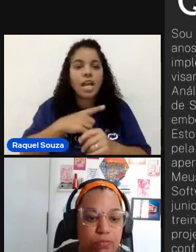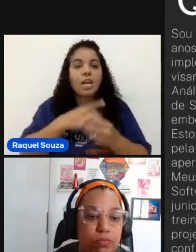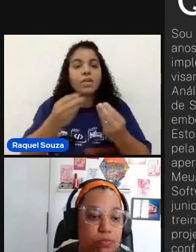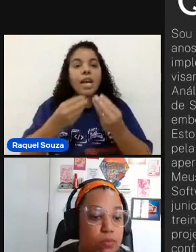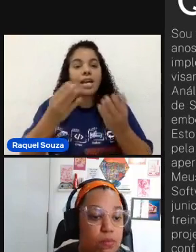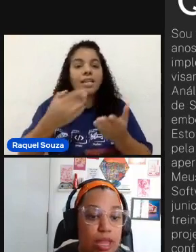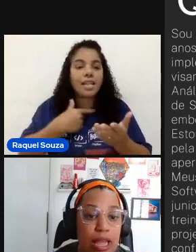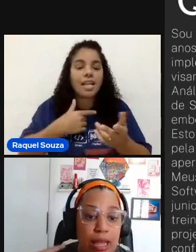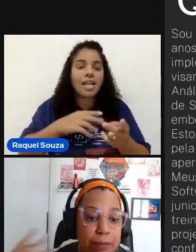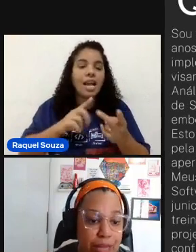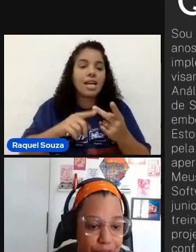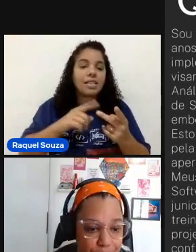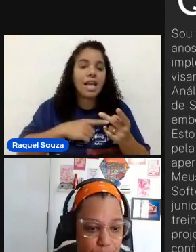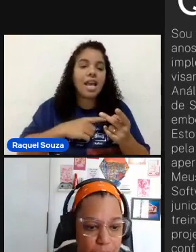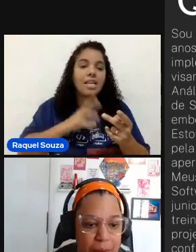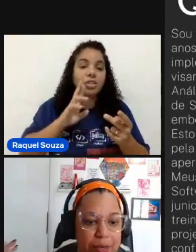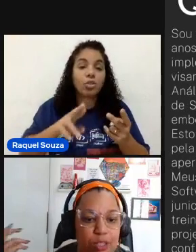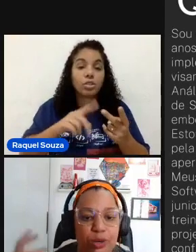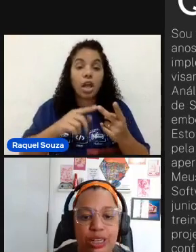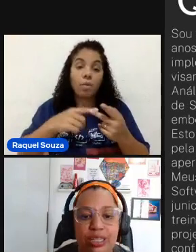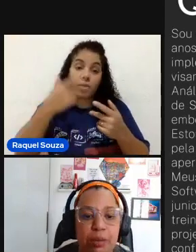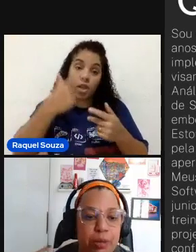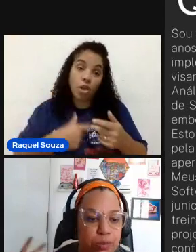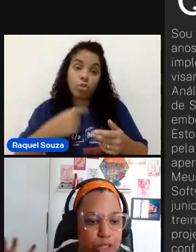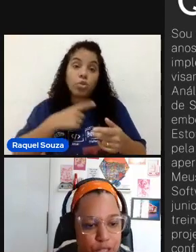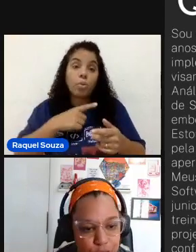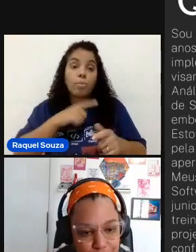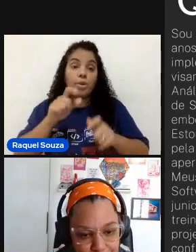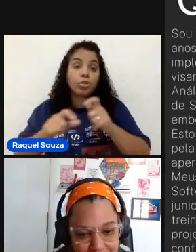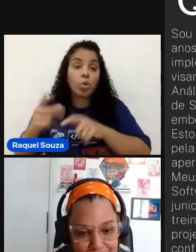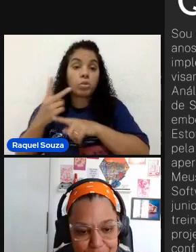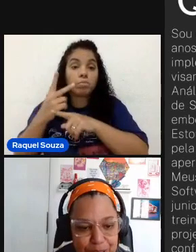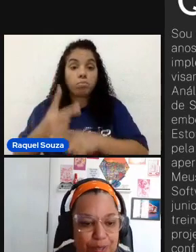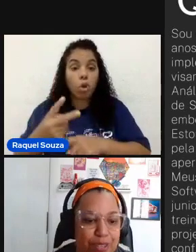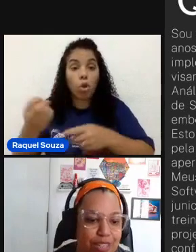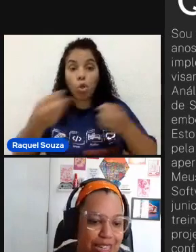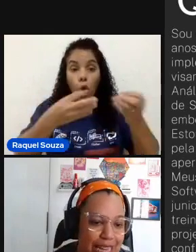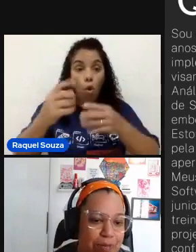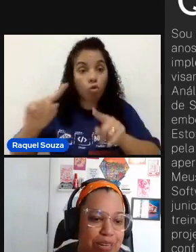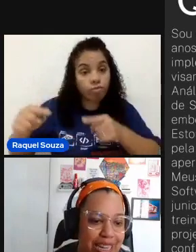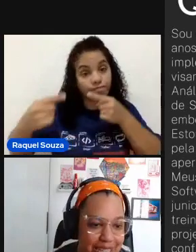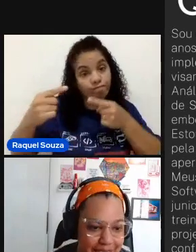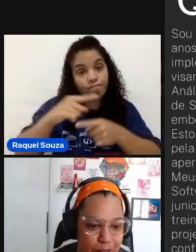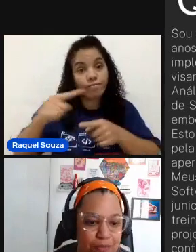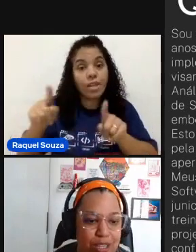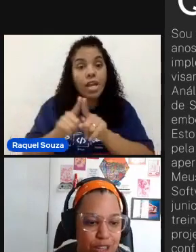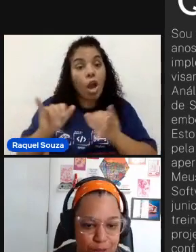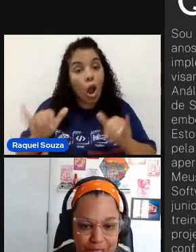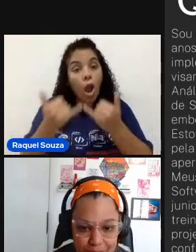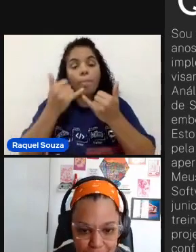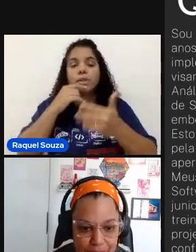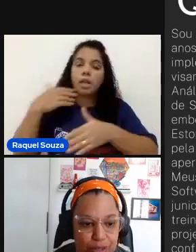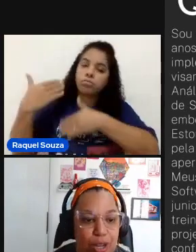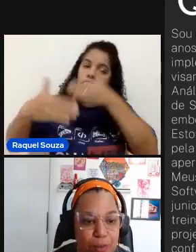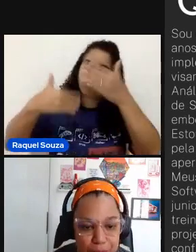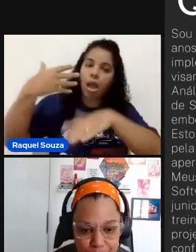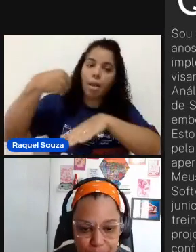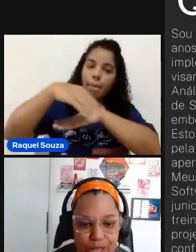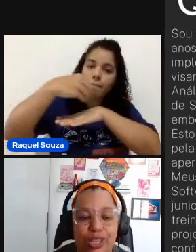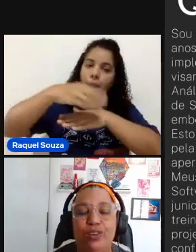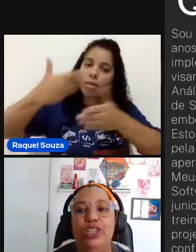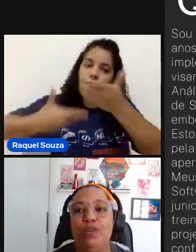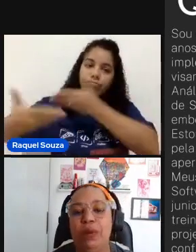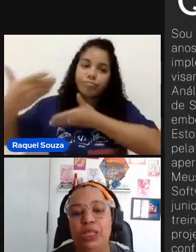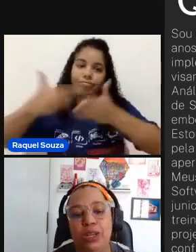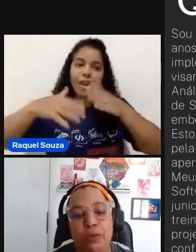solução. Me defino como uma pessoa que está sempre em busca de novos desafios e oportunidades para crescer e compartilhar conhecimento. Por isso